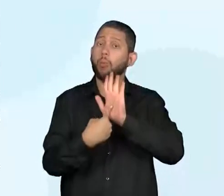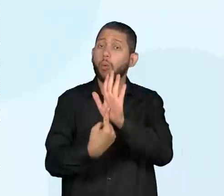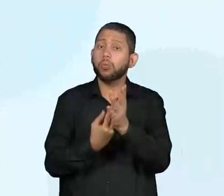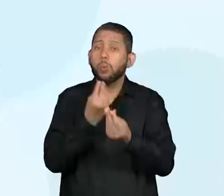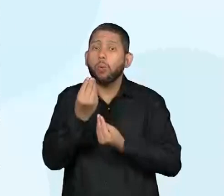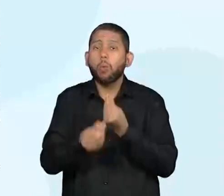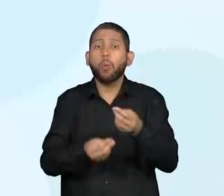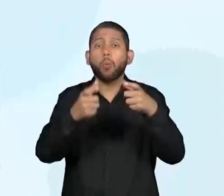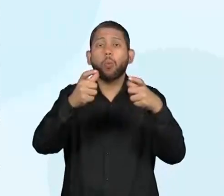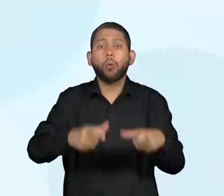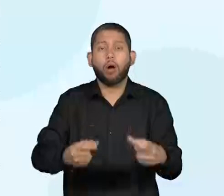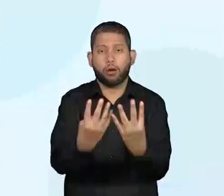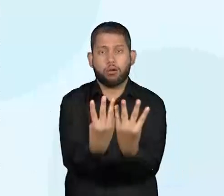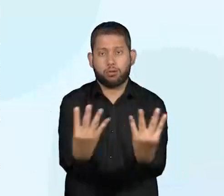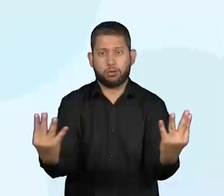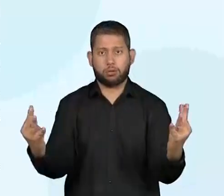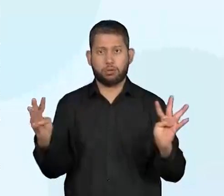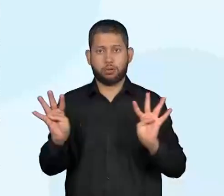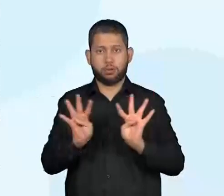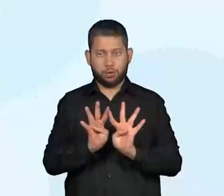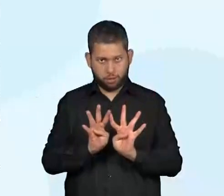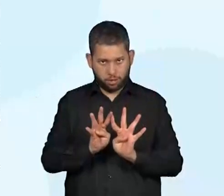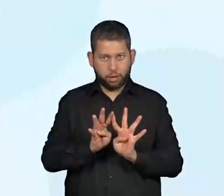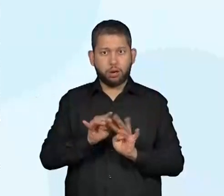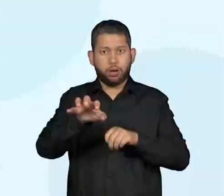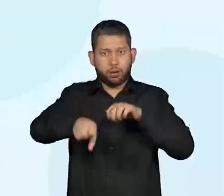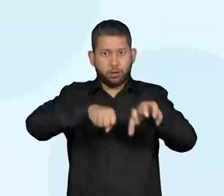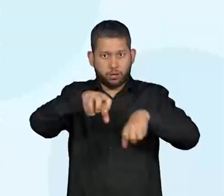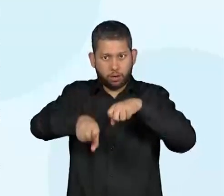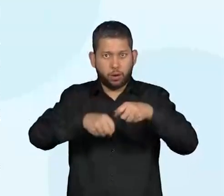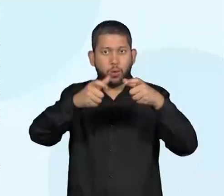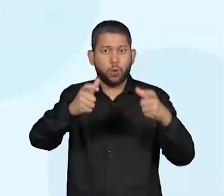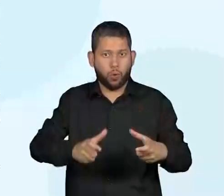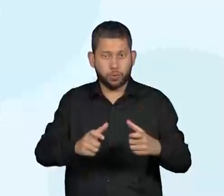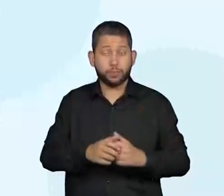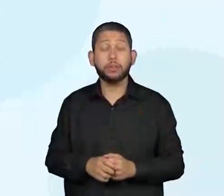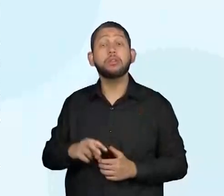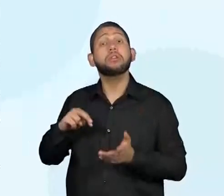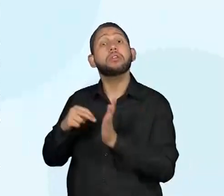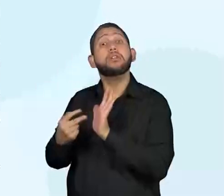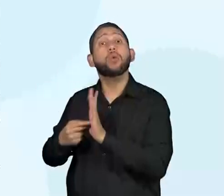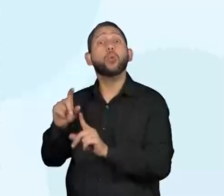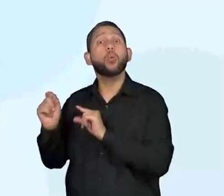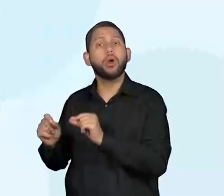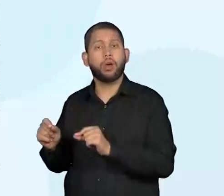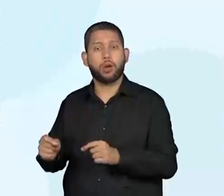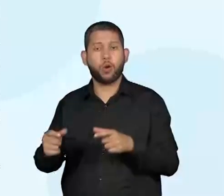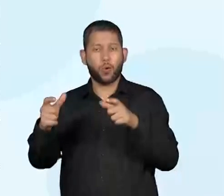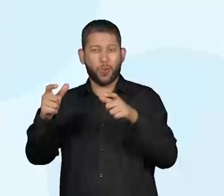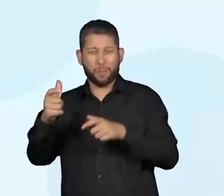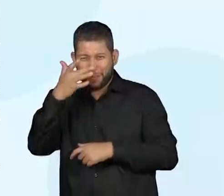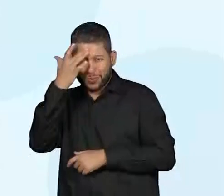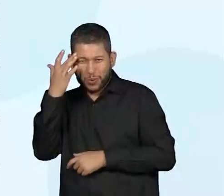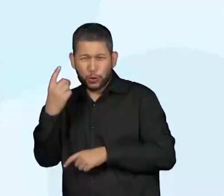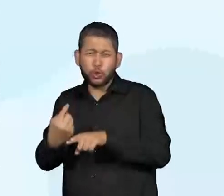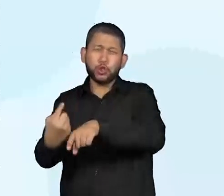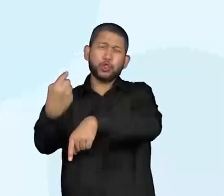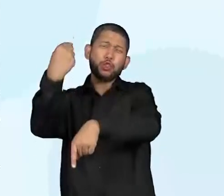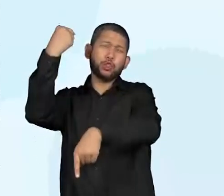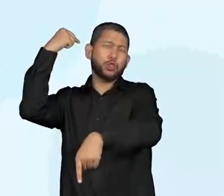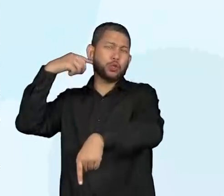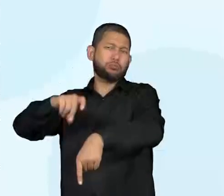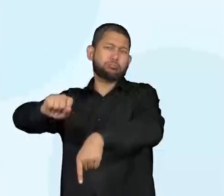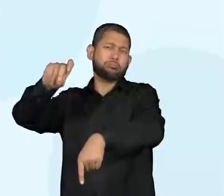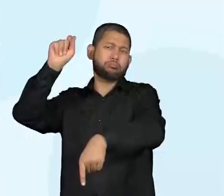as reservas extrativistas. São áreas utilizadas por populações tradicionais cuja